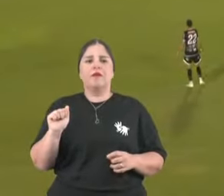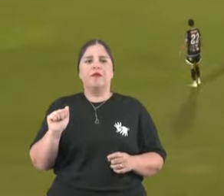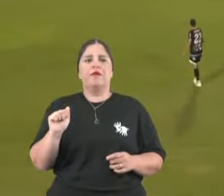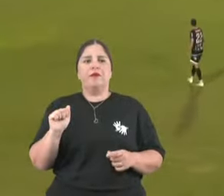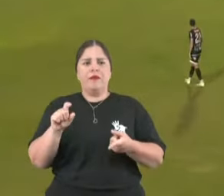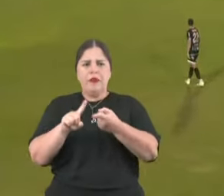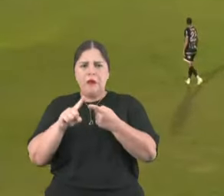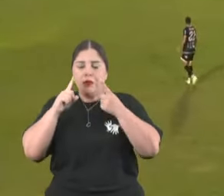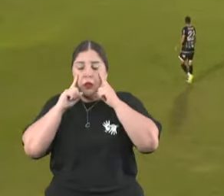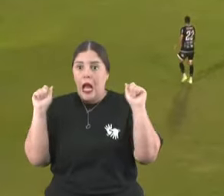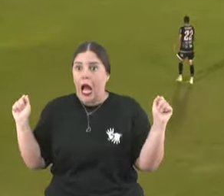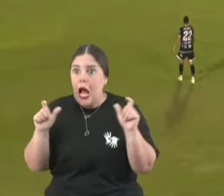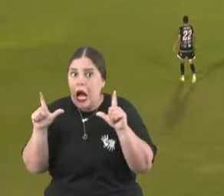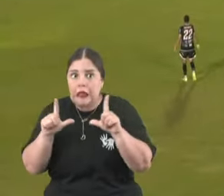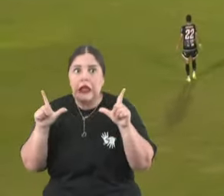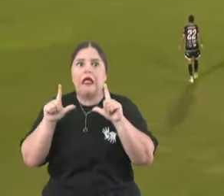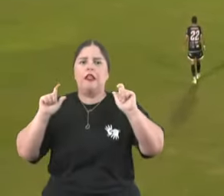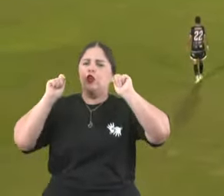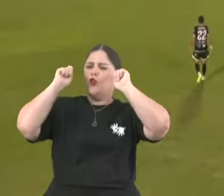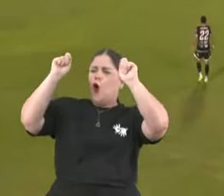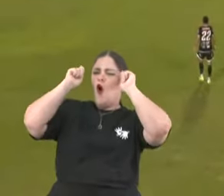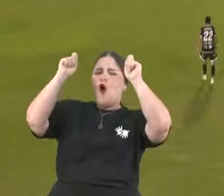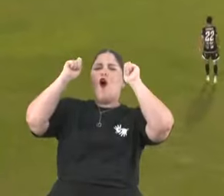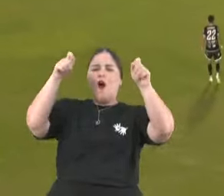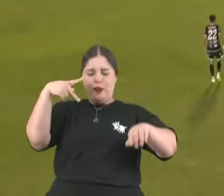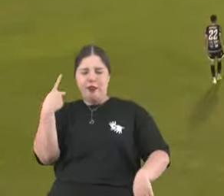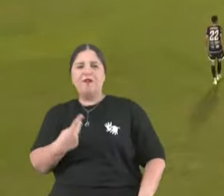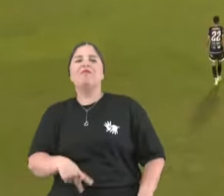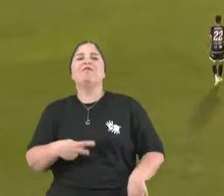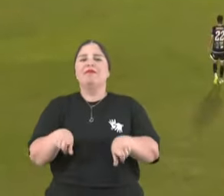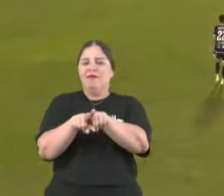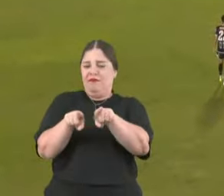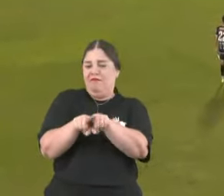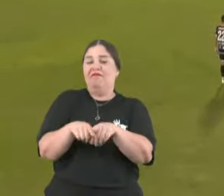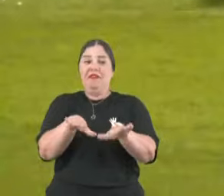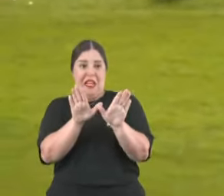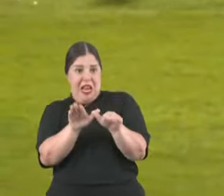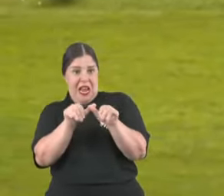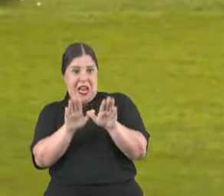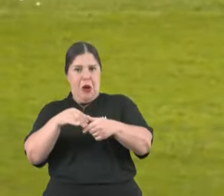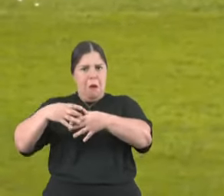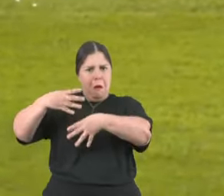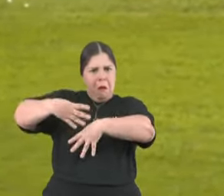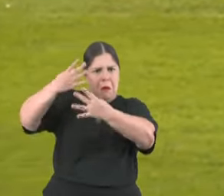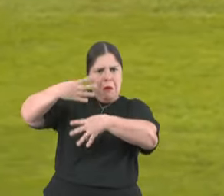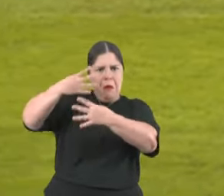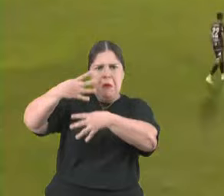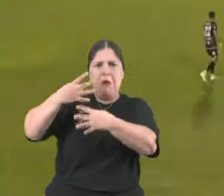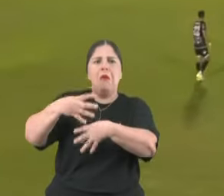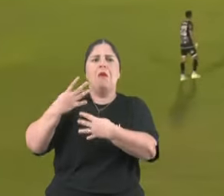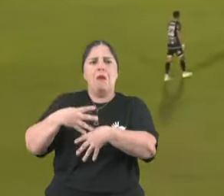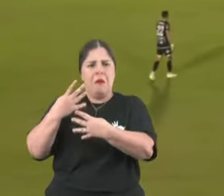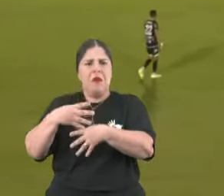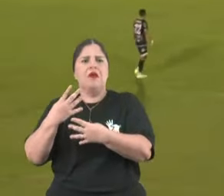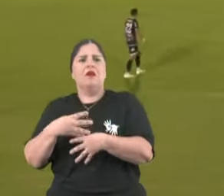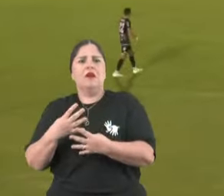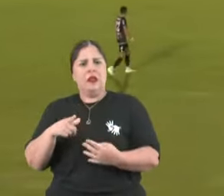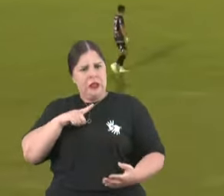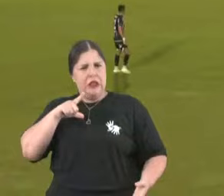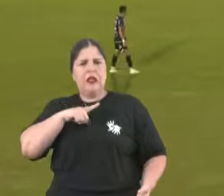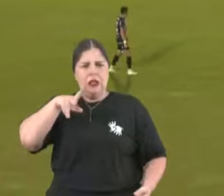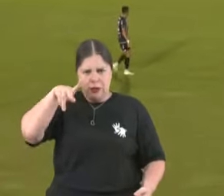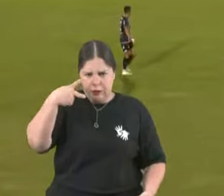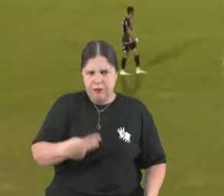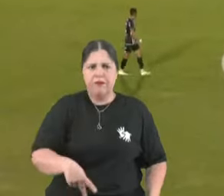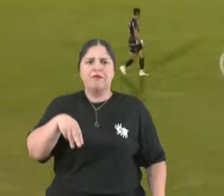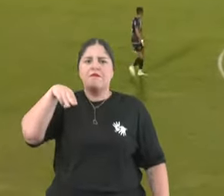ligadinhos, torcendo aí pro seu Asa, eu acho, né? Eu acho que ele é Asa, não sei qual é o time dele. Ele trabalha no TJD, Márcio Barbosa,